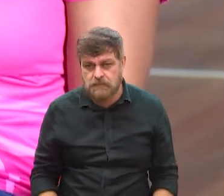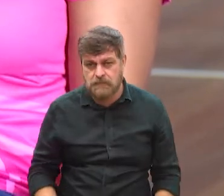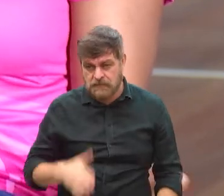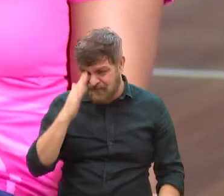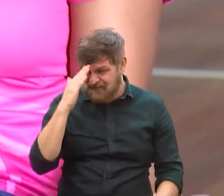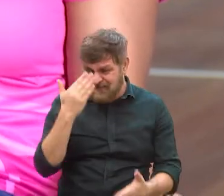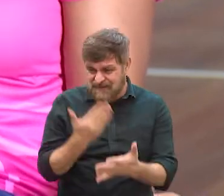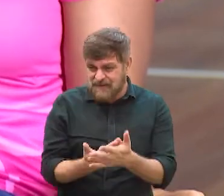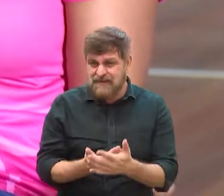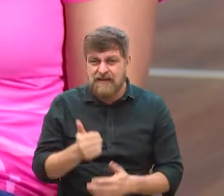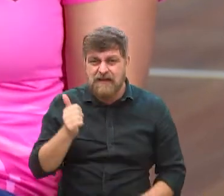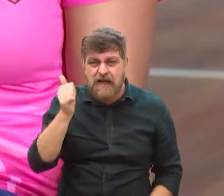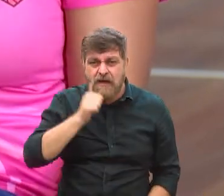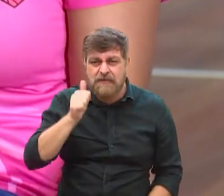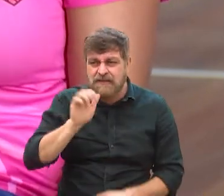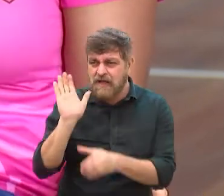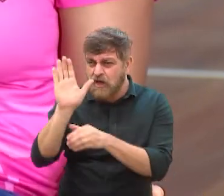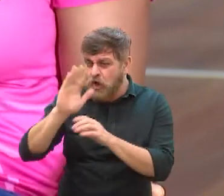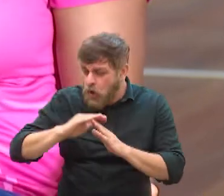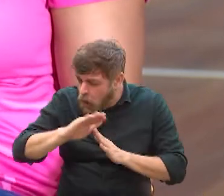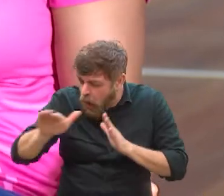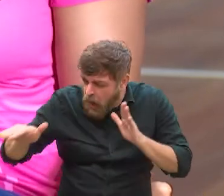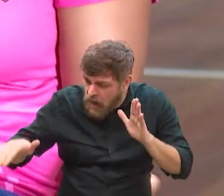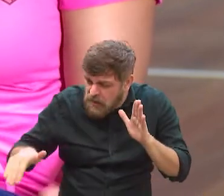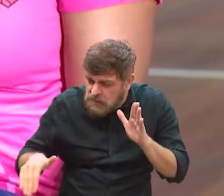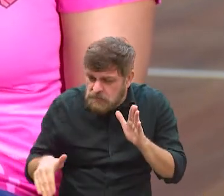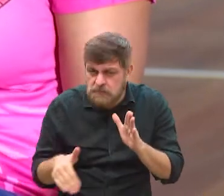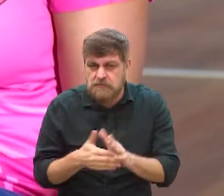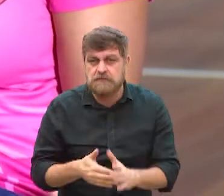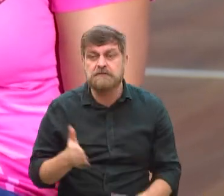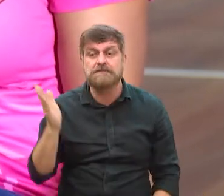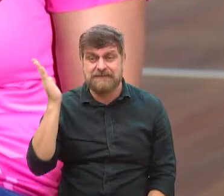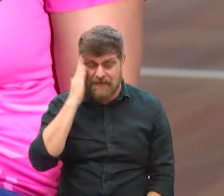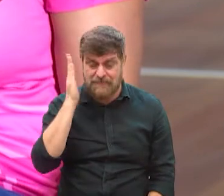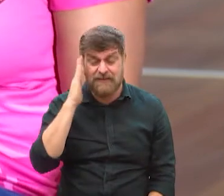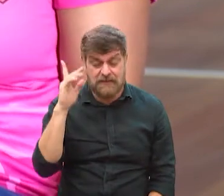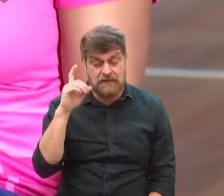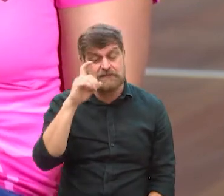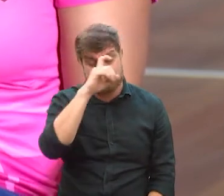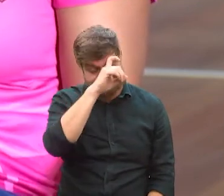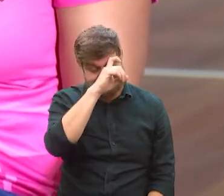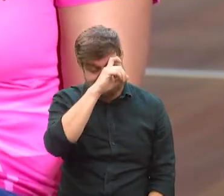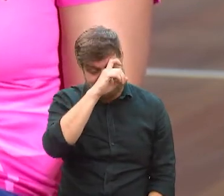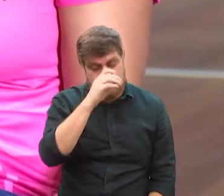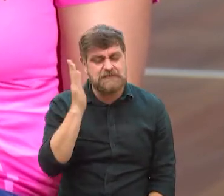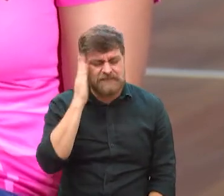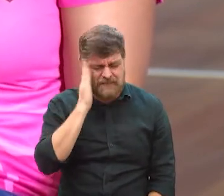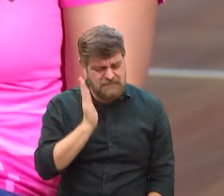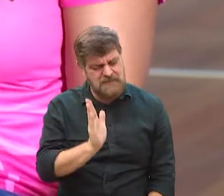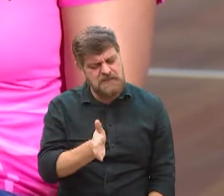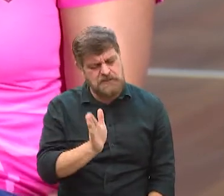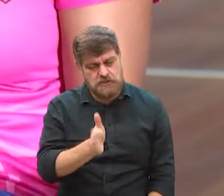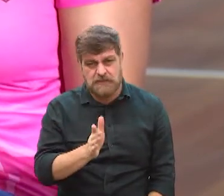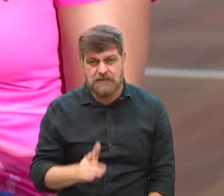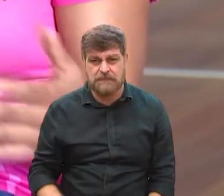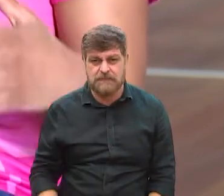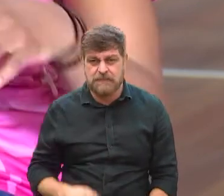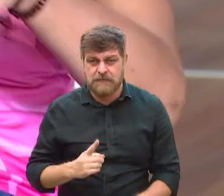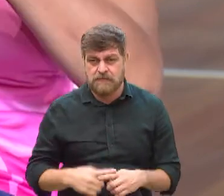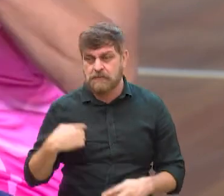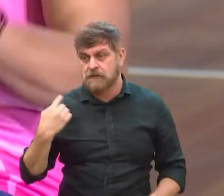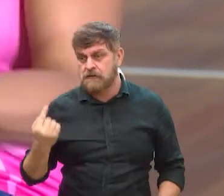Acredito que todas estavam querendo, não tenho dúvida disso. Sabíamos da dificuldade que ia ser, né? Porque a